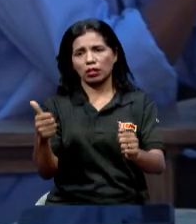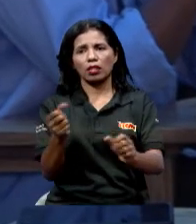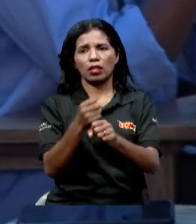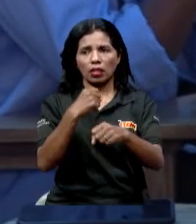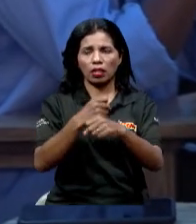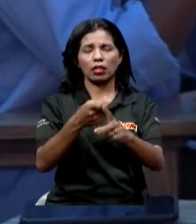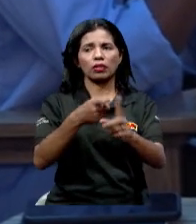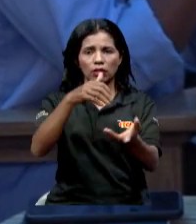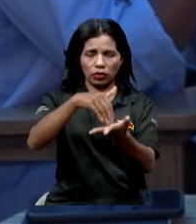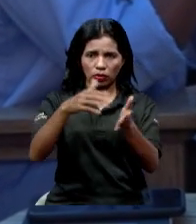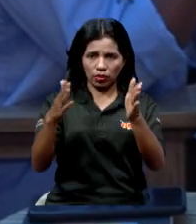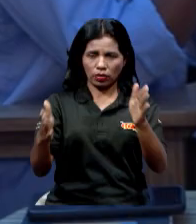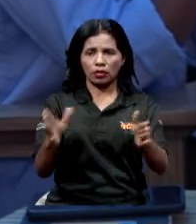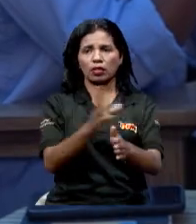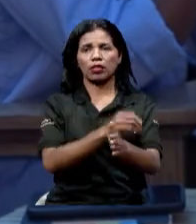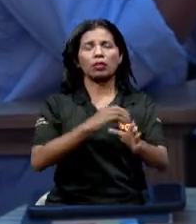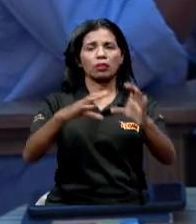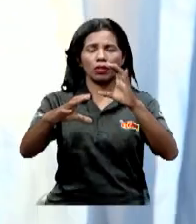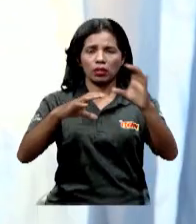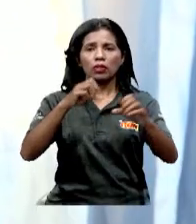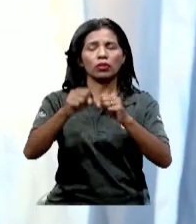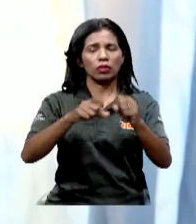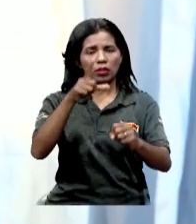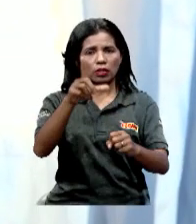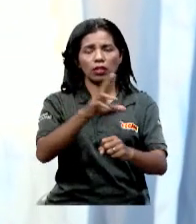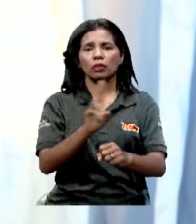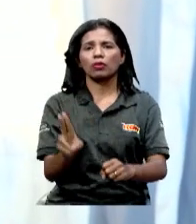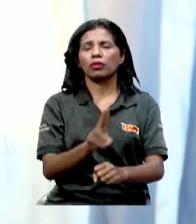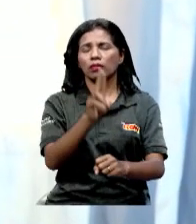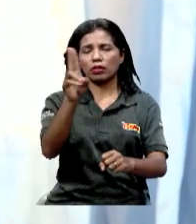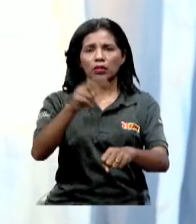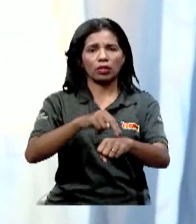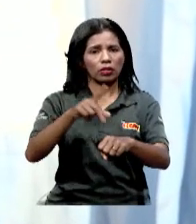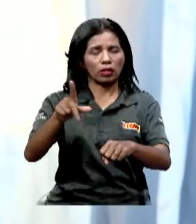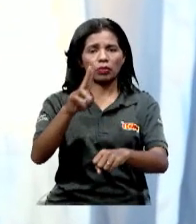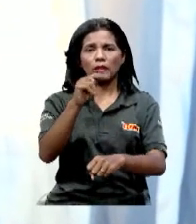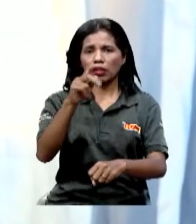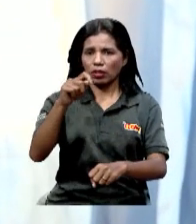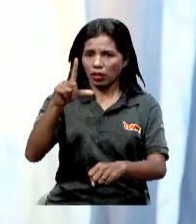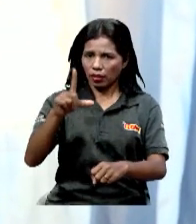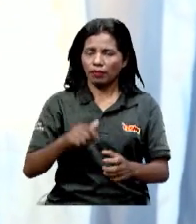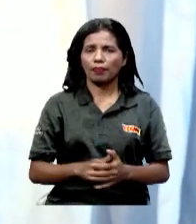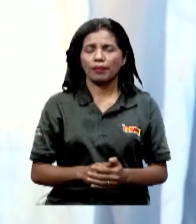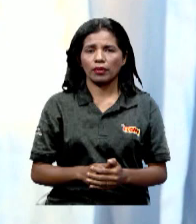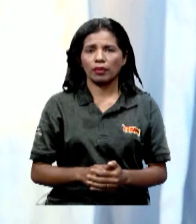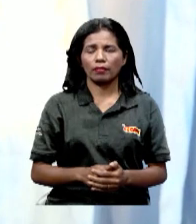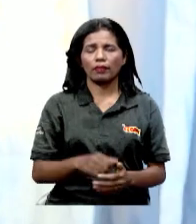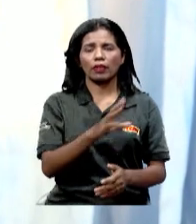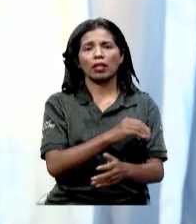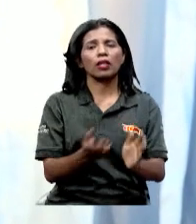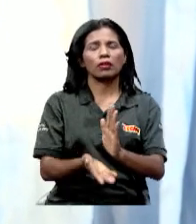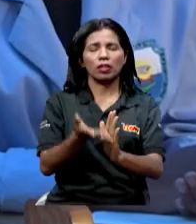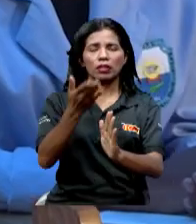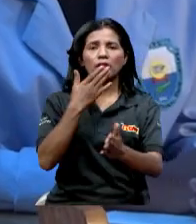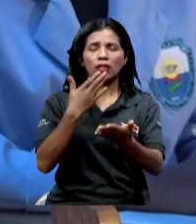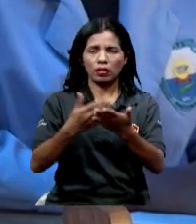materializa o seu estudante do Departamento de Comunicação Social, Universidade Nacional Timor-Leste. Ter espírito, atuação e qualidade